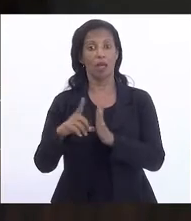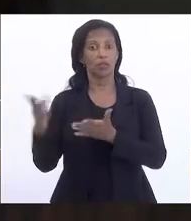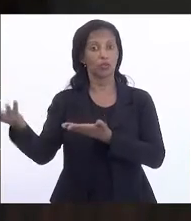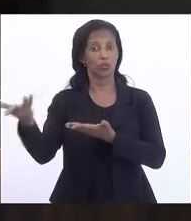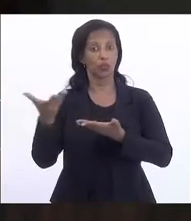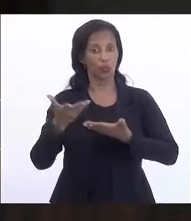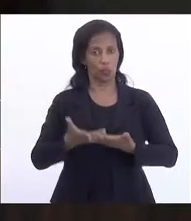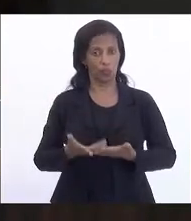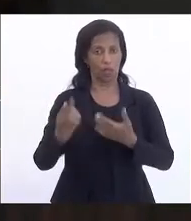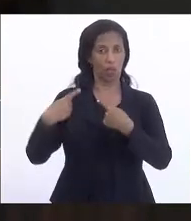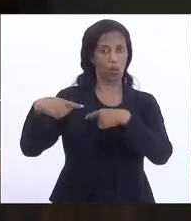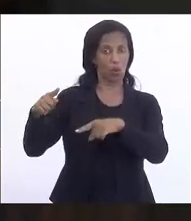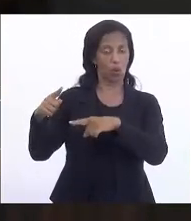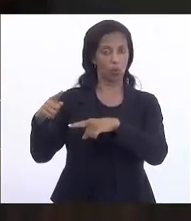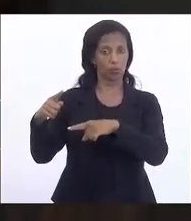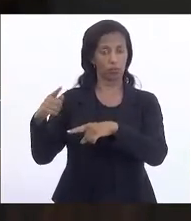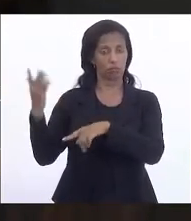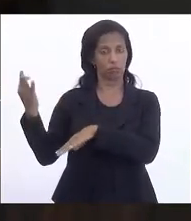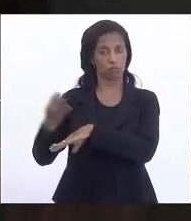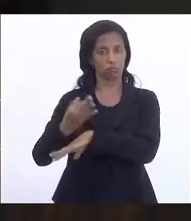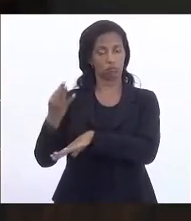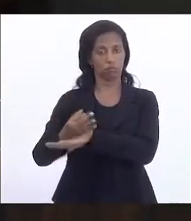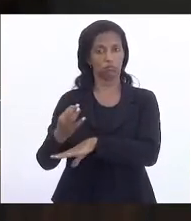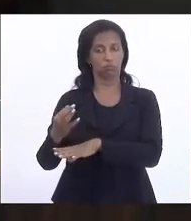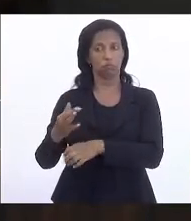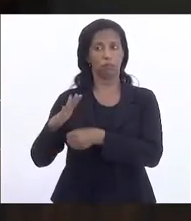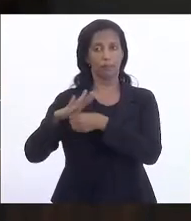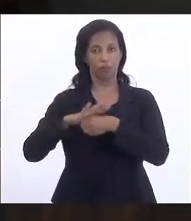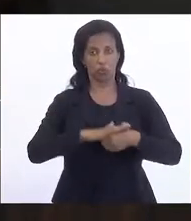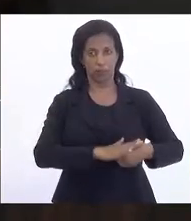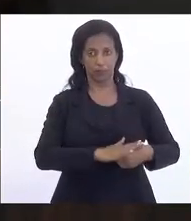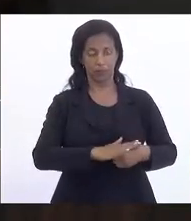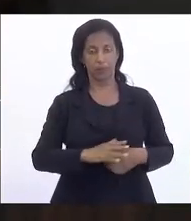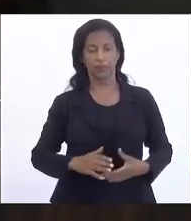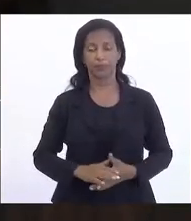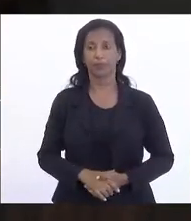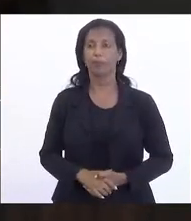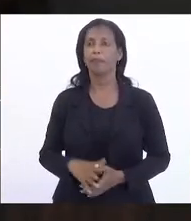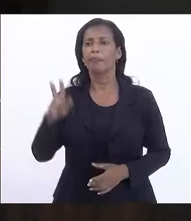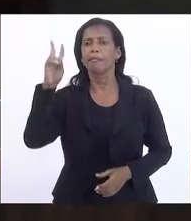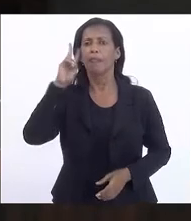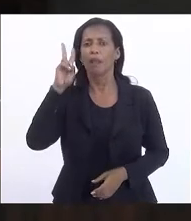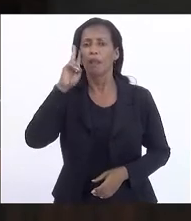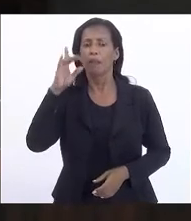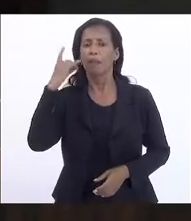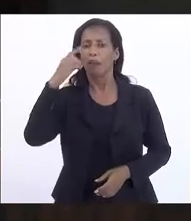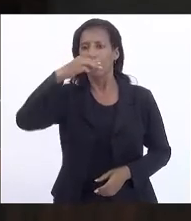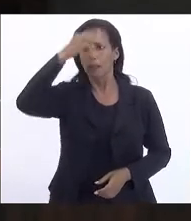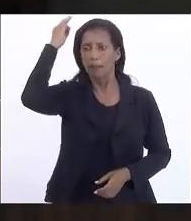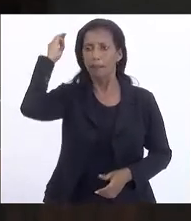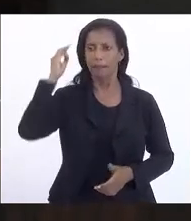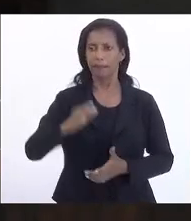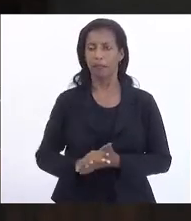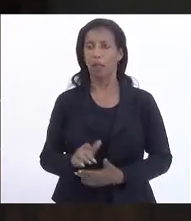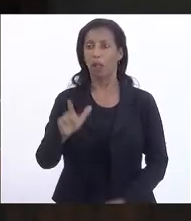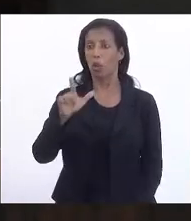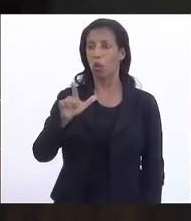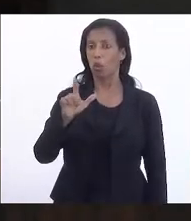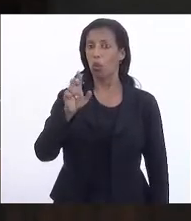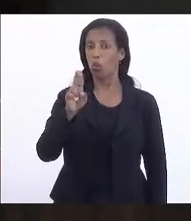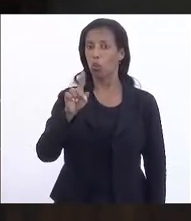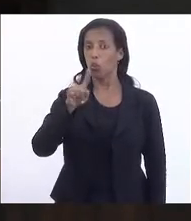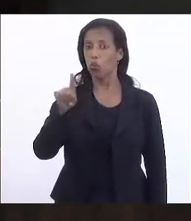de Combate às Discriminações, lembrar, deputado Márcio, que a Luzia,